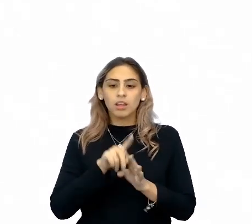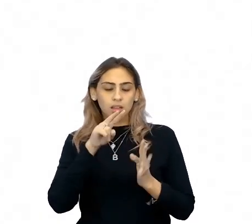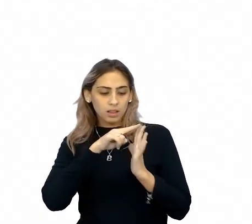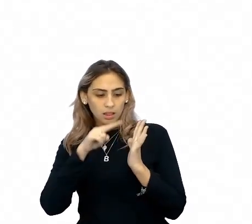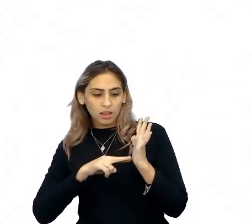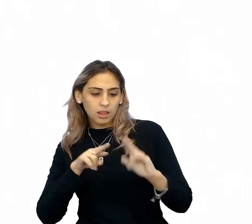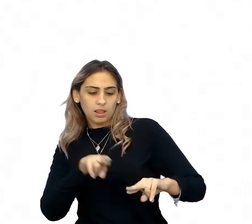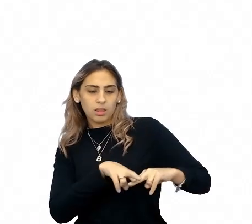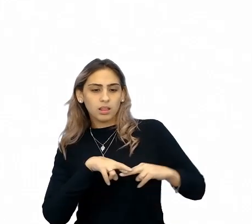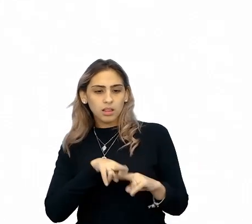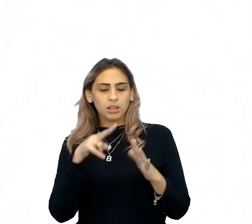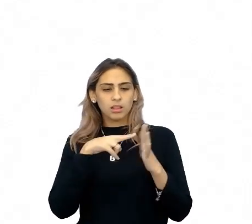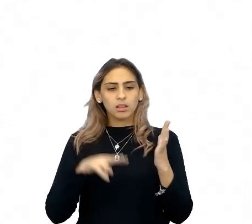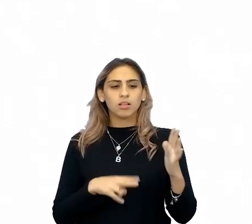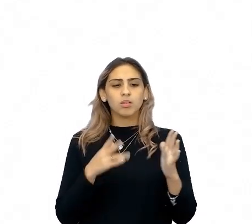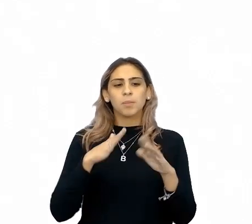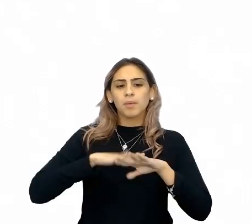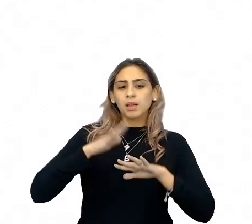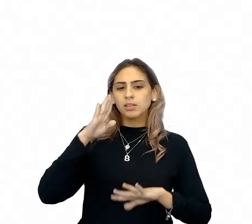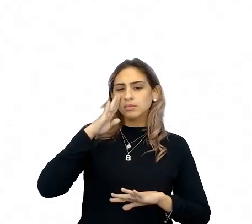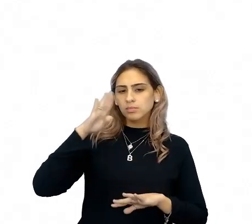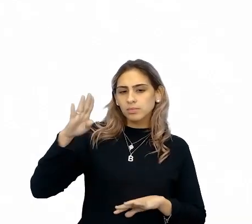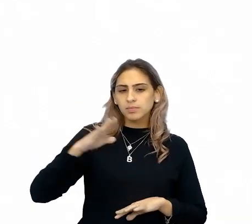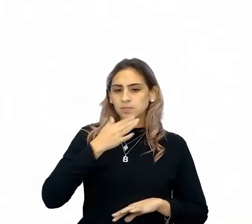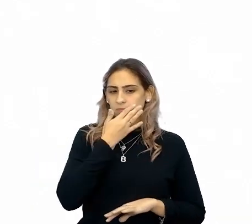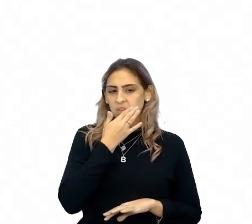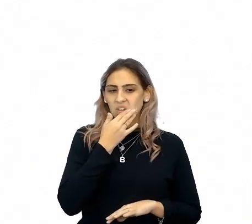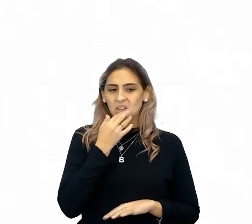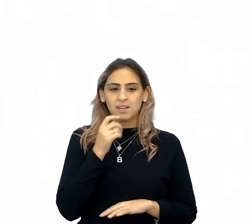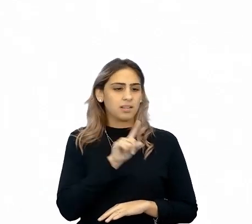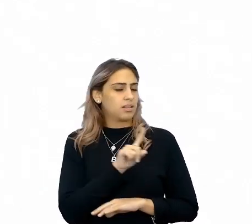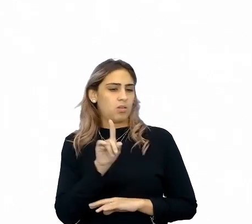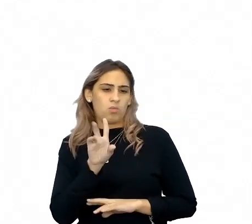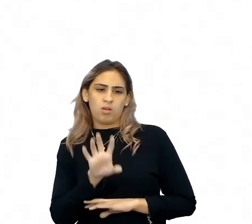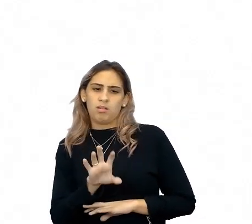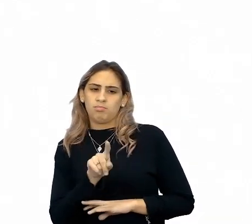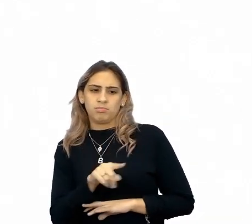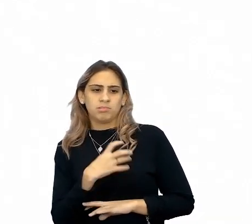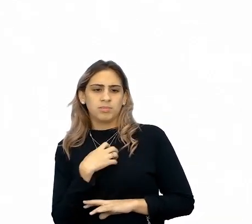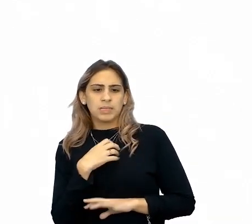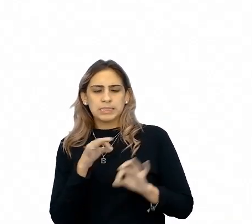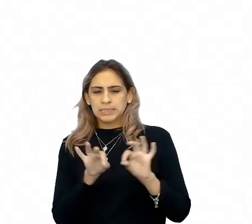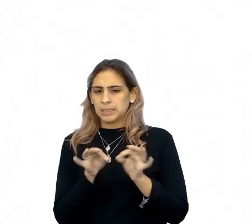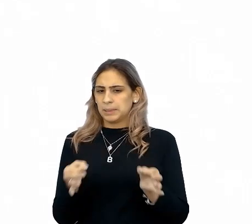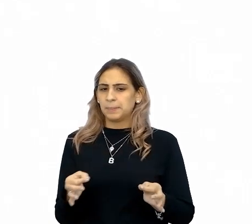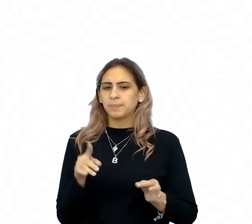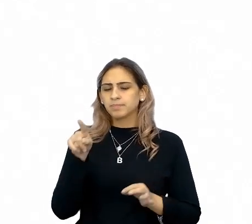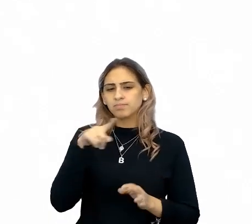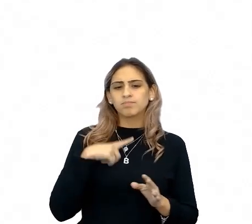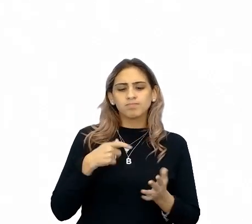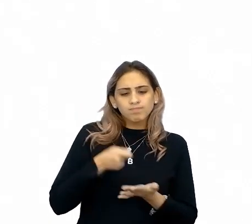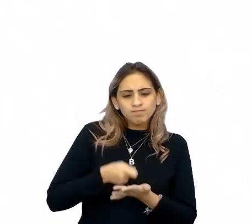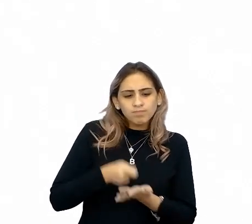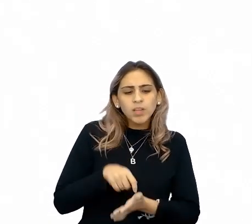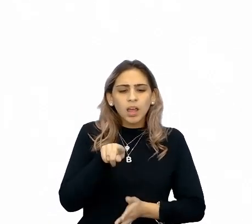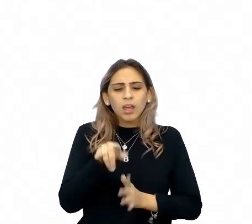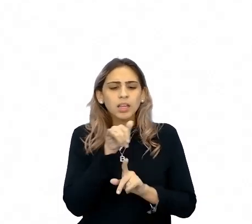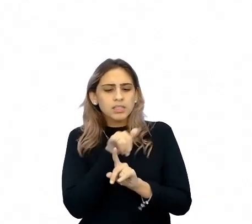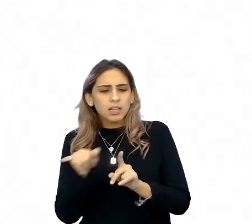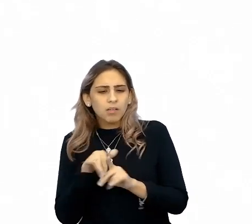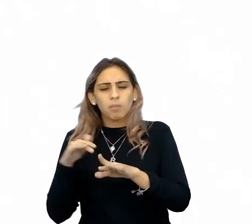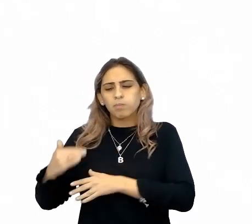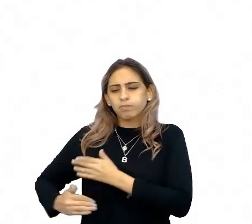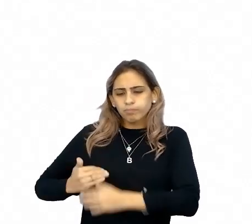o texto ou tomar nota dos principais pontos, não é. Ela vai exigir estratégias e